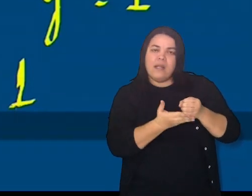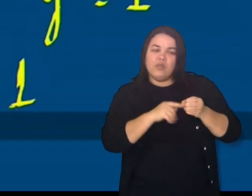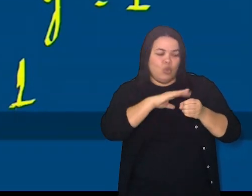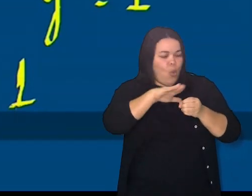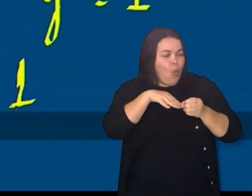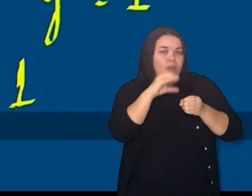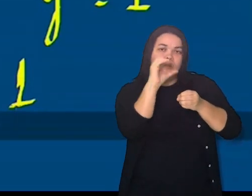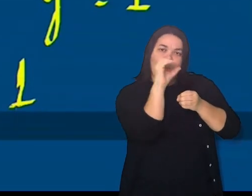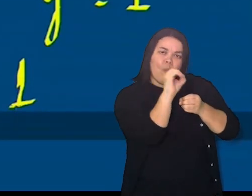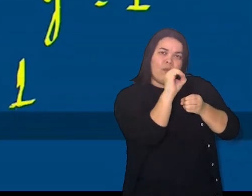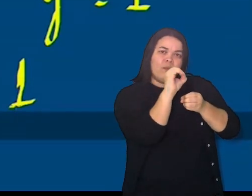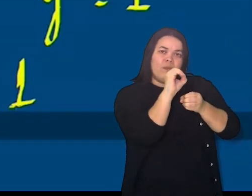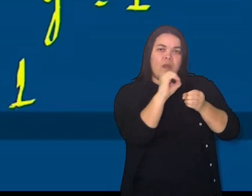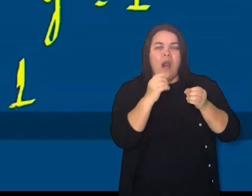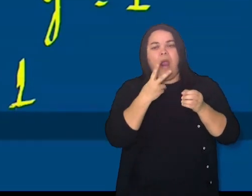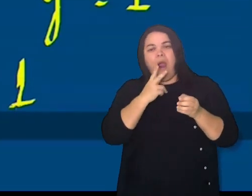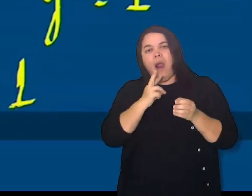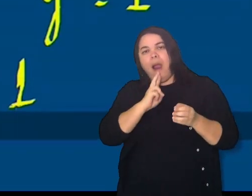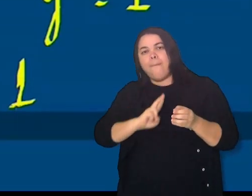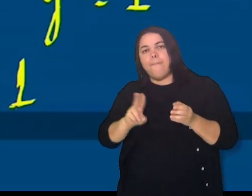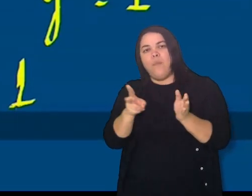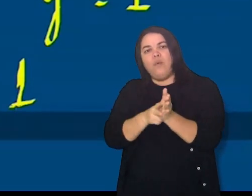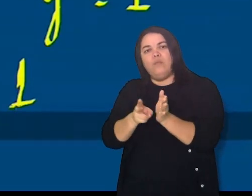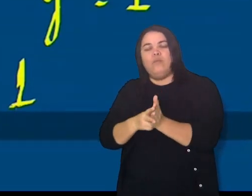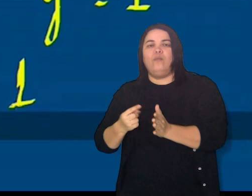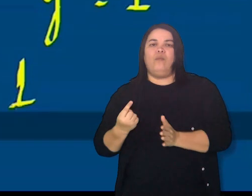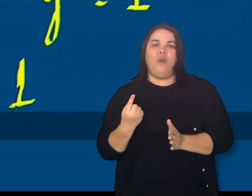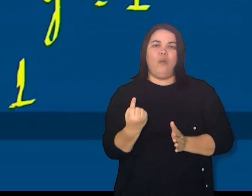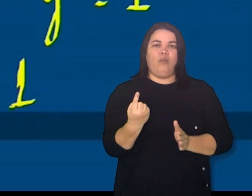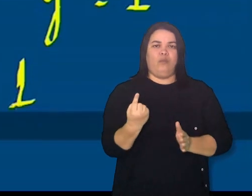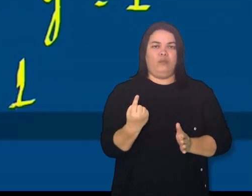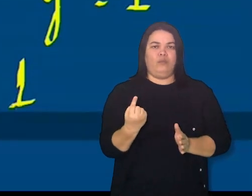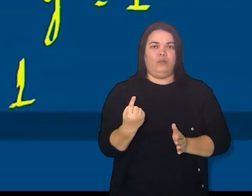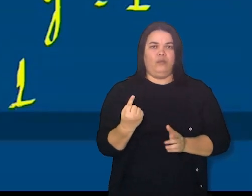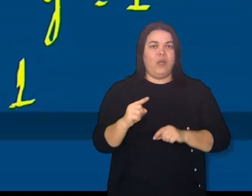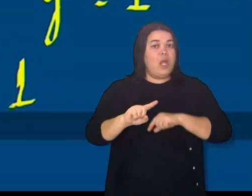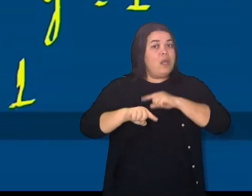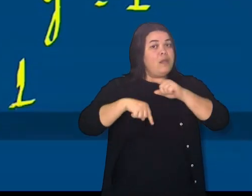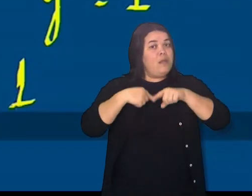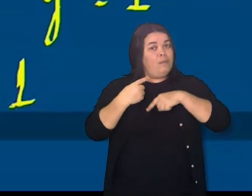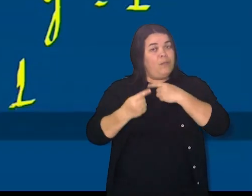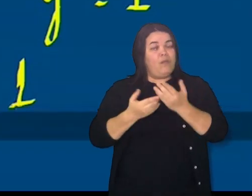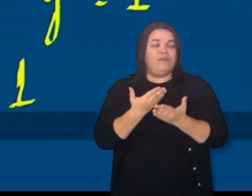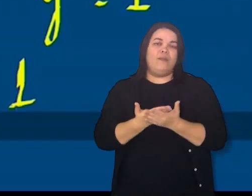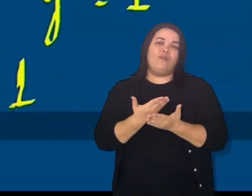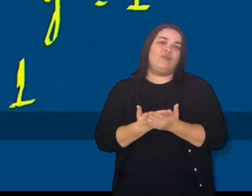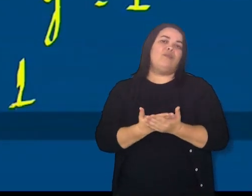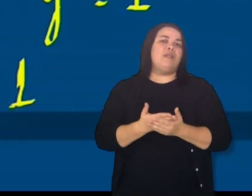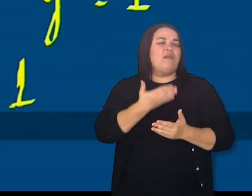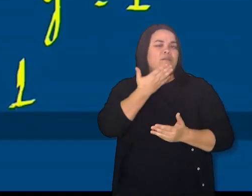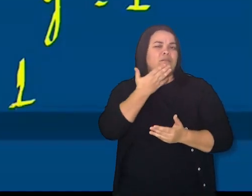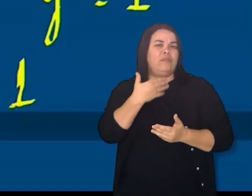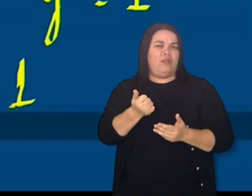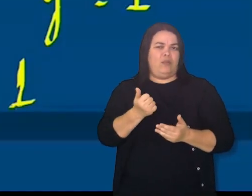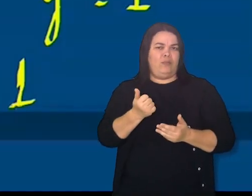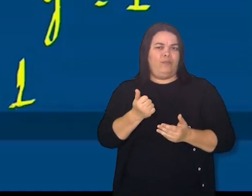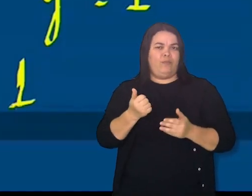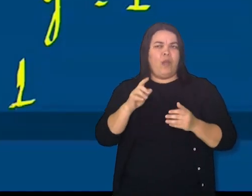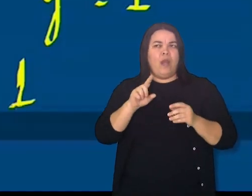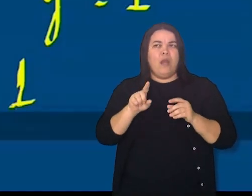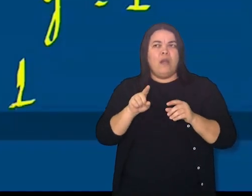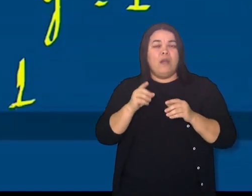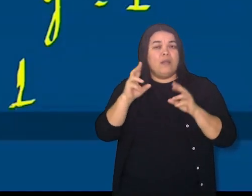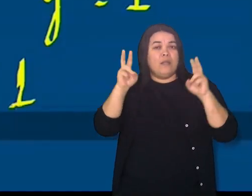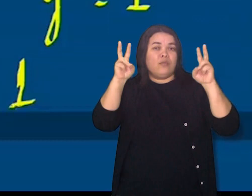nula elevada a 0 é igual a 1. Por que não nula? Nós vamos discutir isso quando estivermos falando sobre as